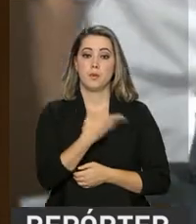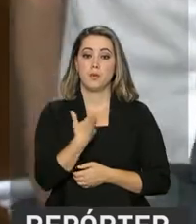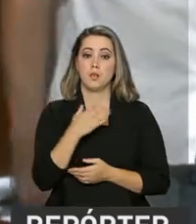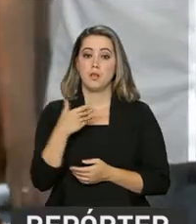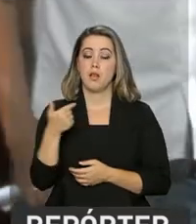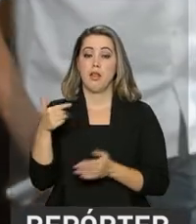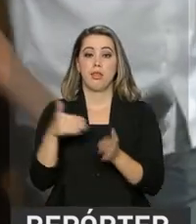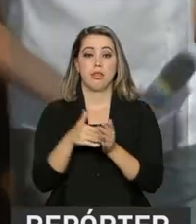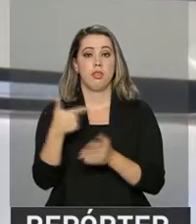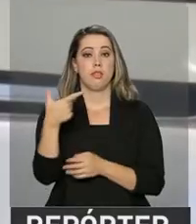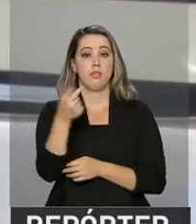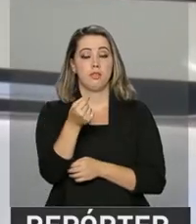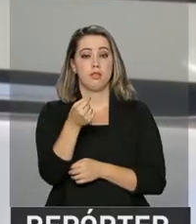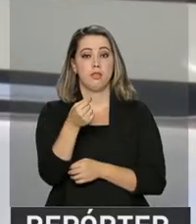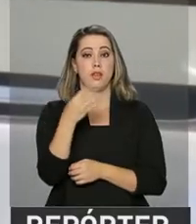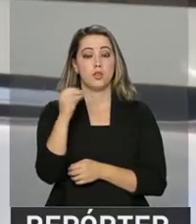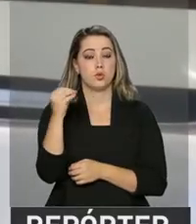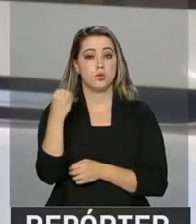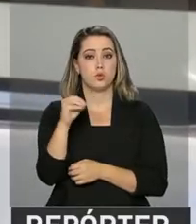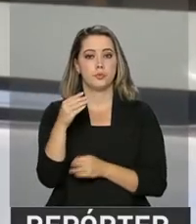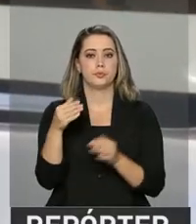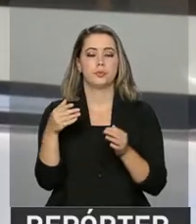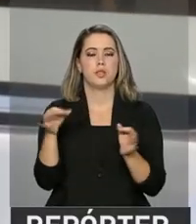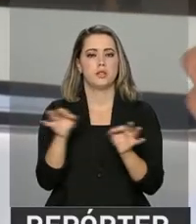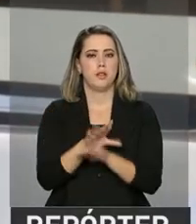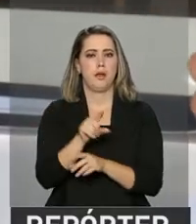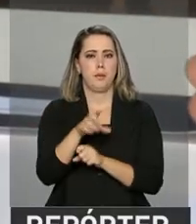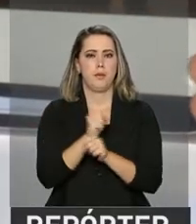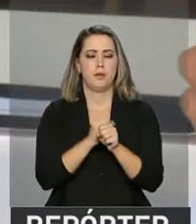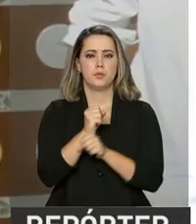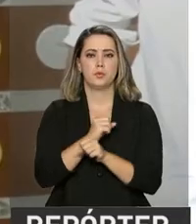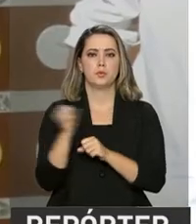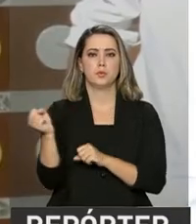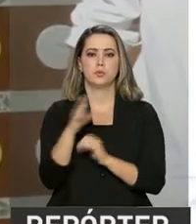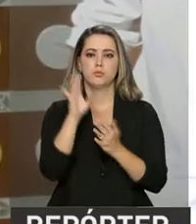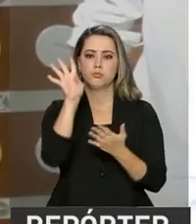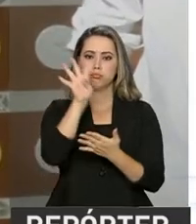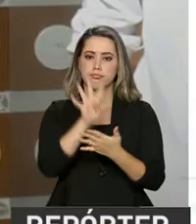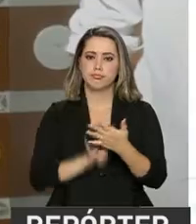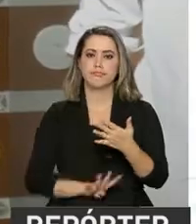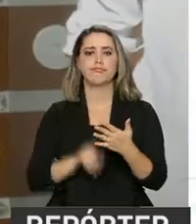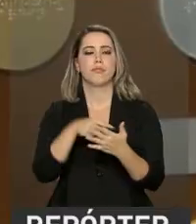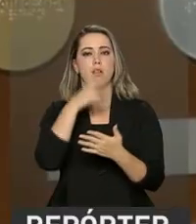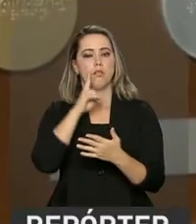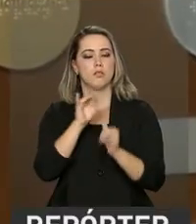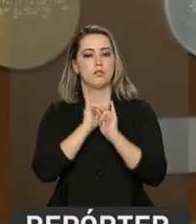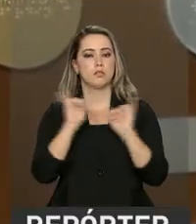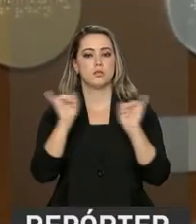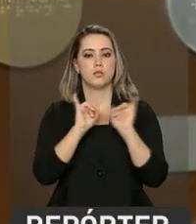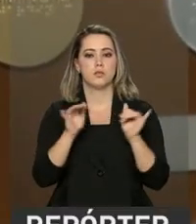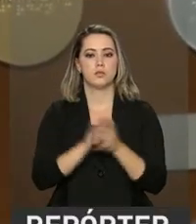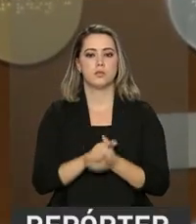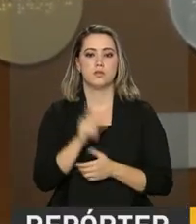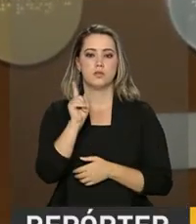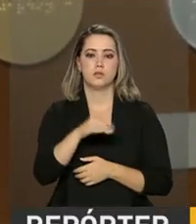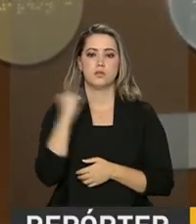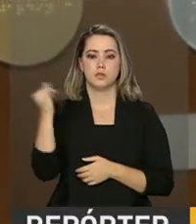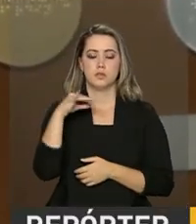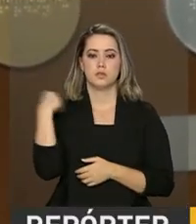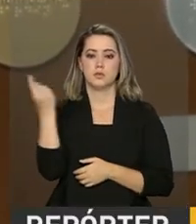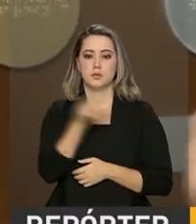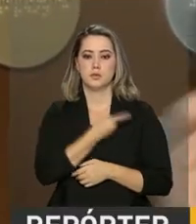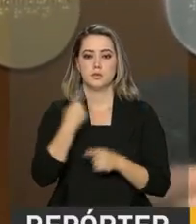10 de outubro até o fim do ano novas listas com contemplados vão ser divulgadas é muito importante para a gente porque